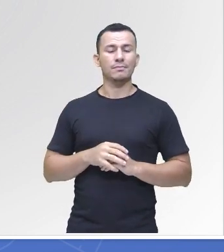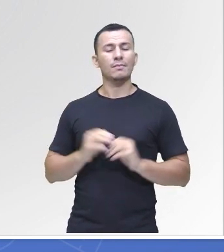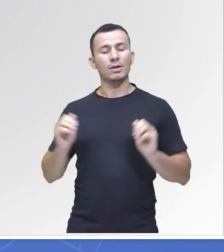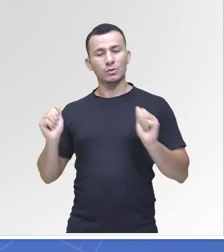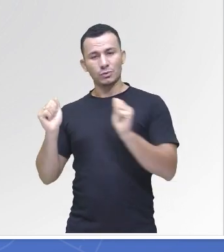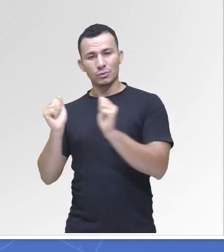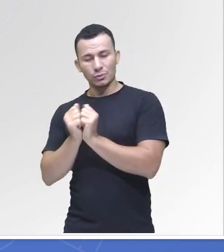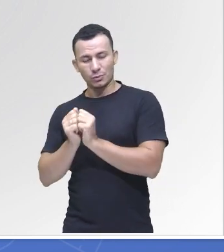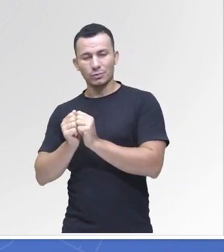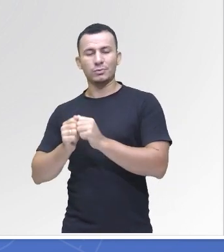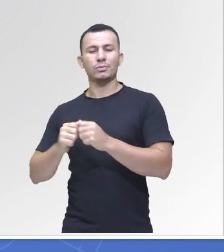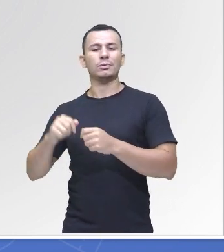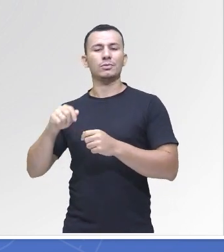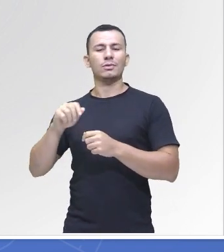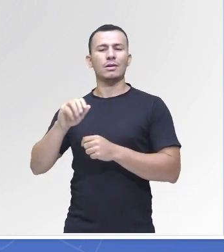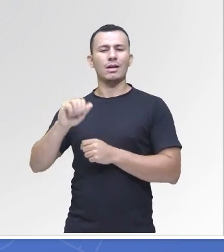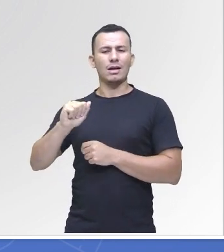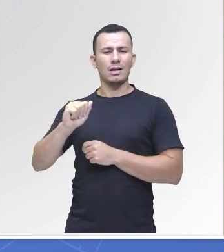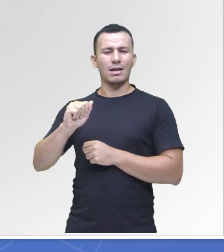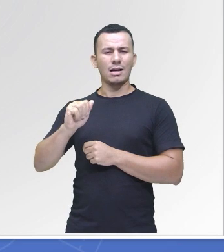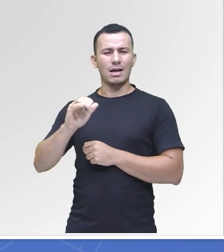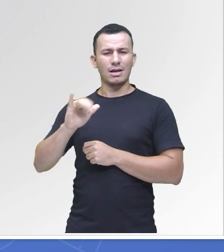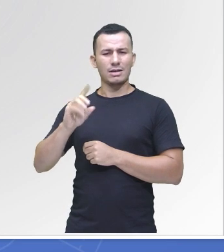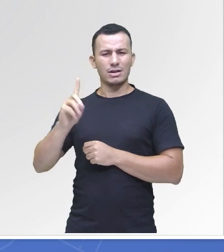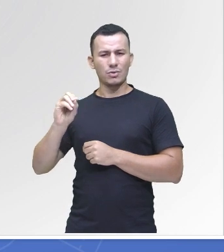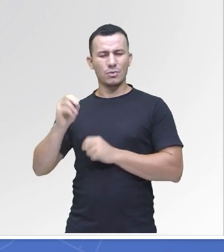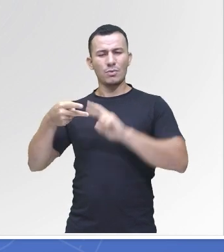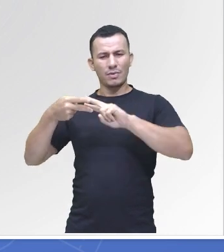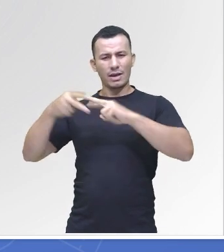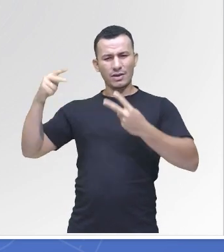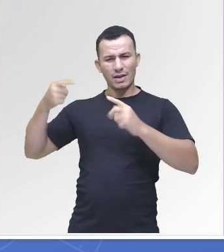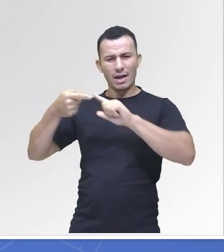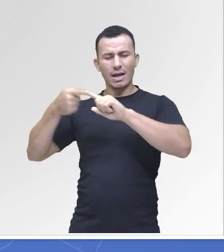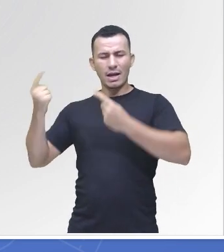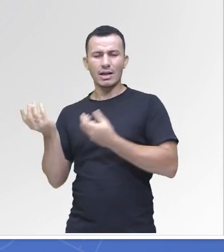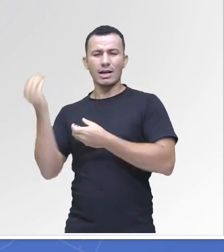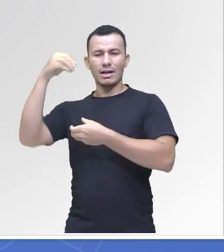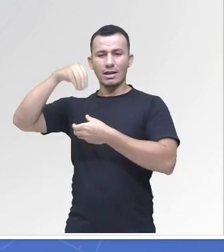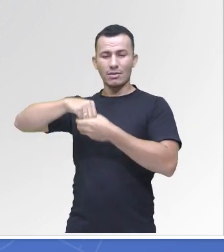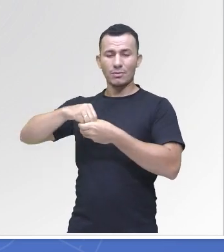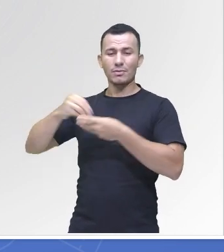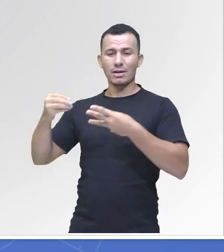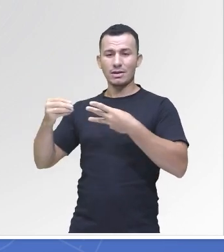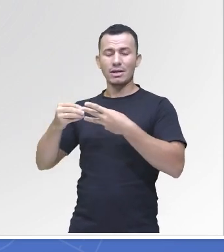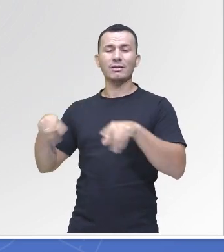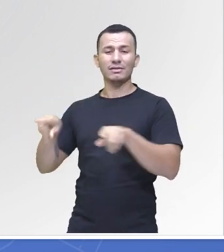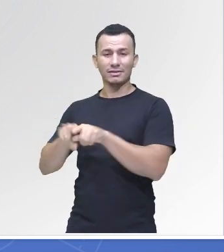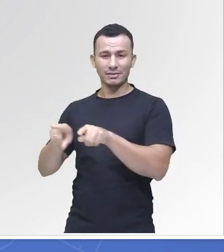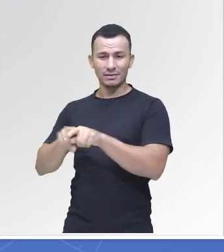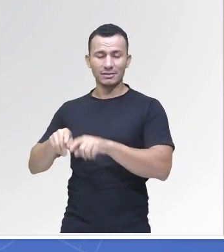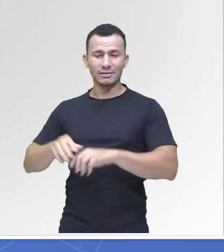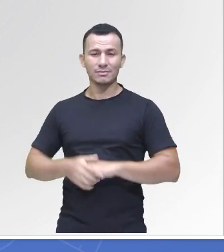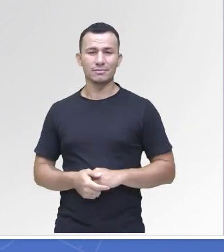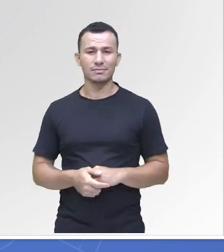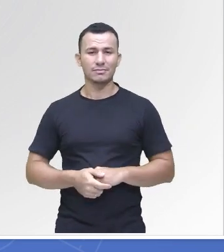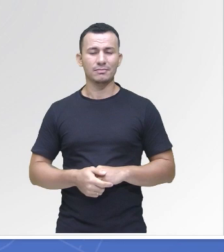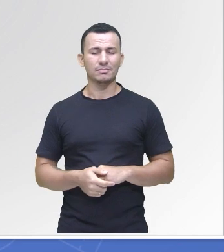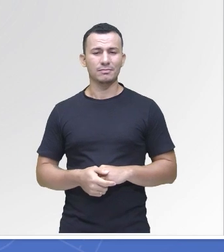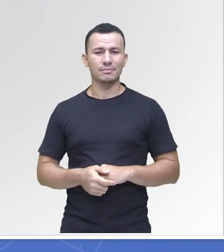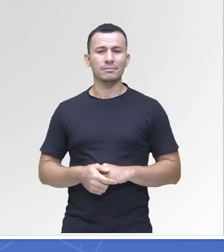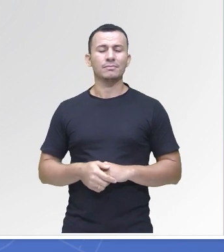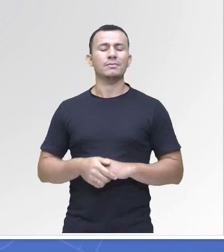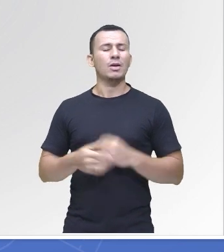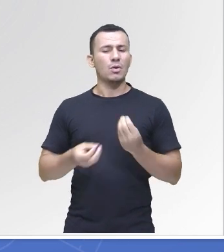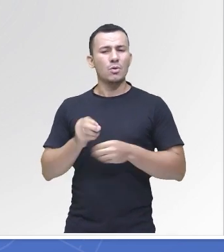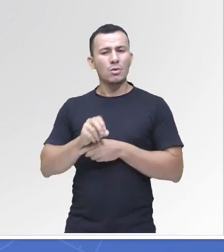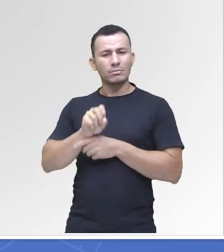com o ácido nucleico, ele vai ser introduzido nessa célula, tá bom? Então, o processo de